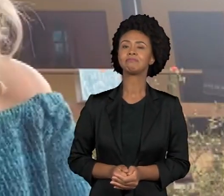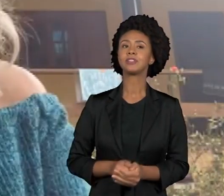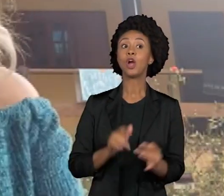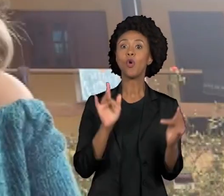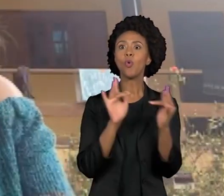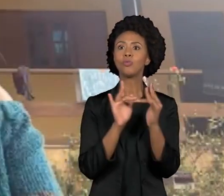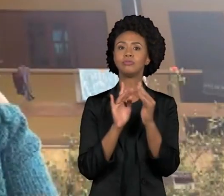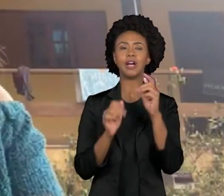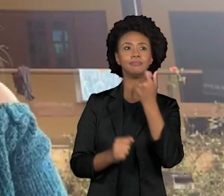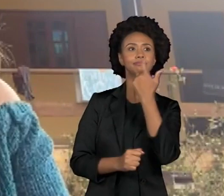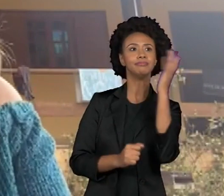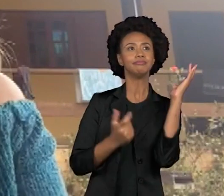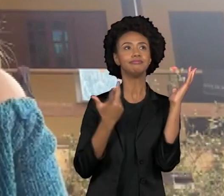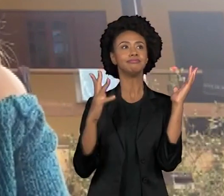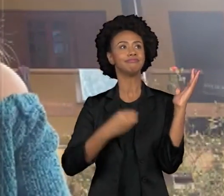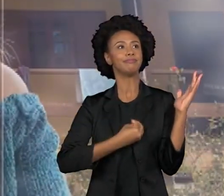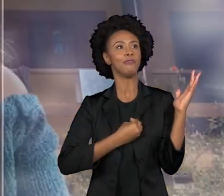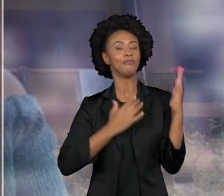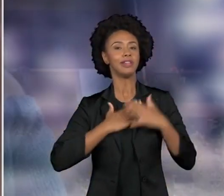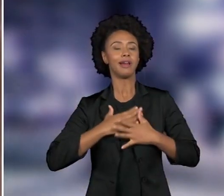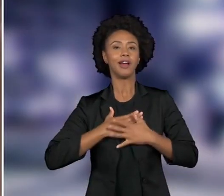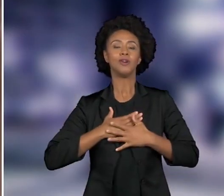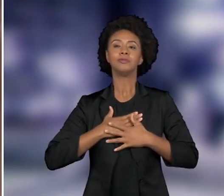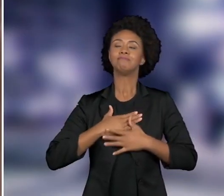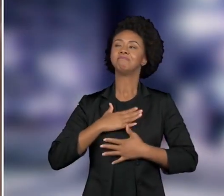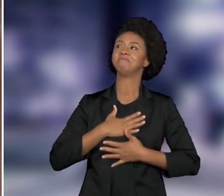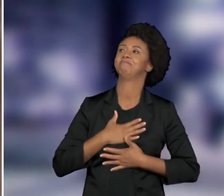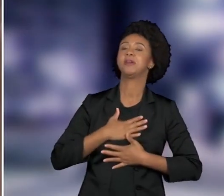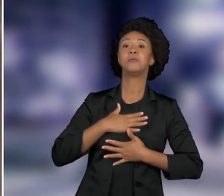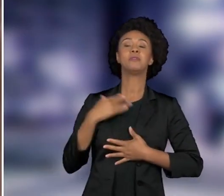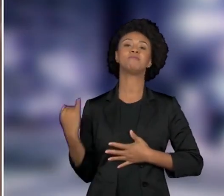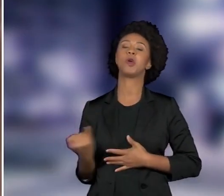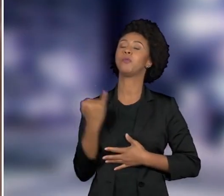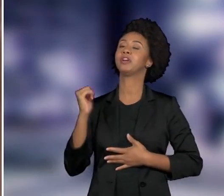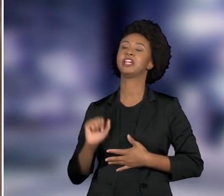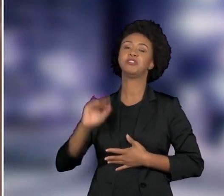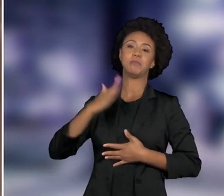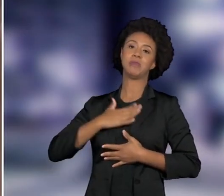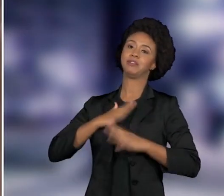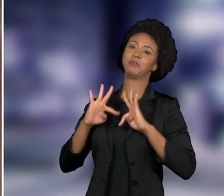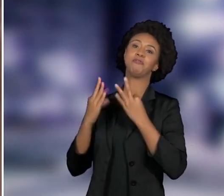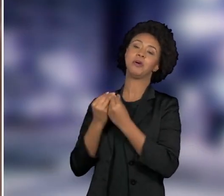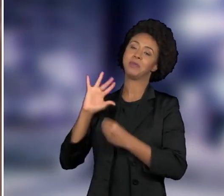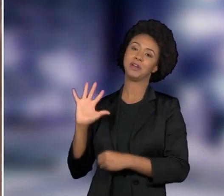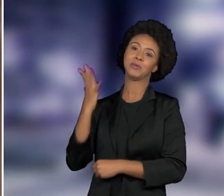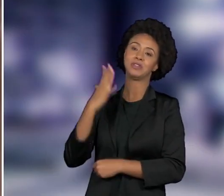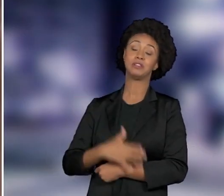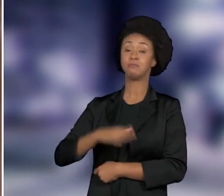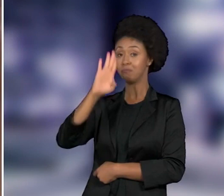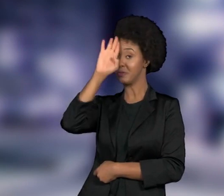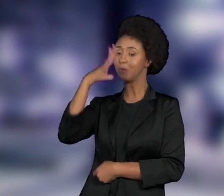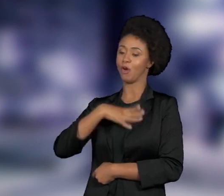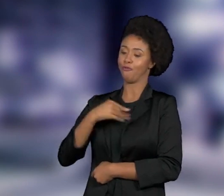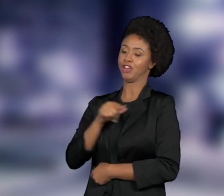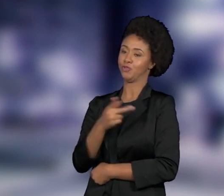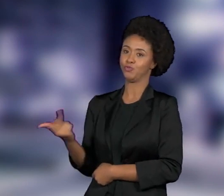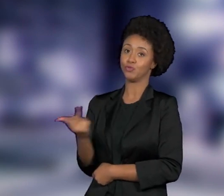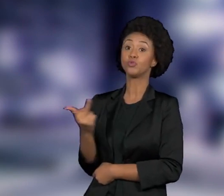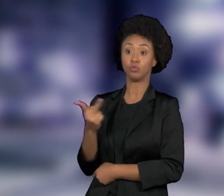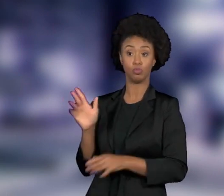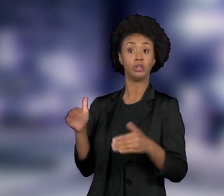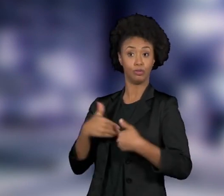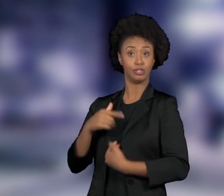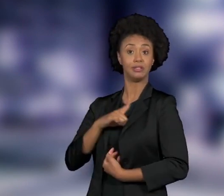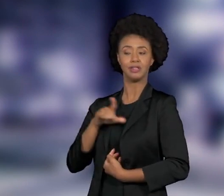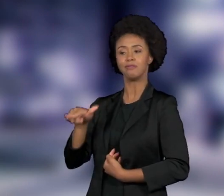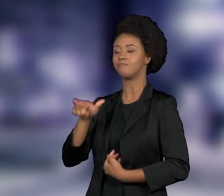né? Viver nessa calmaria, foi uma das coisas mais importantes que aconteceu na vida da minha família, principalmente na vida dos meus filhos. Os 2 são